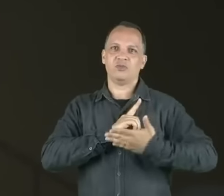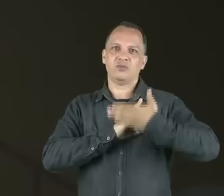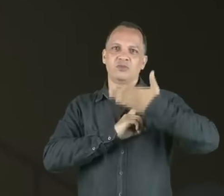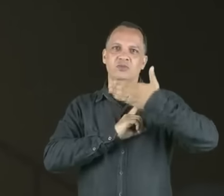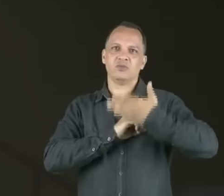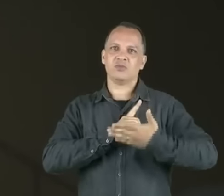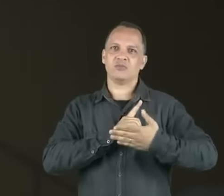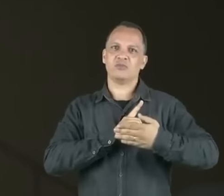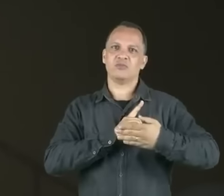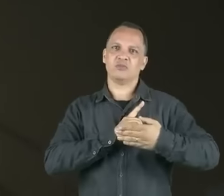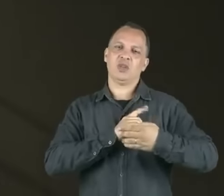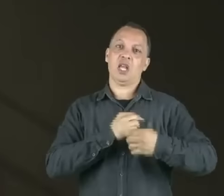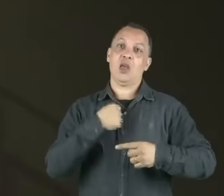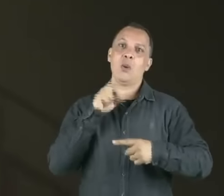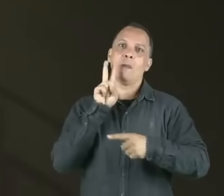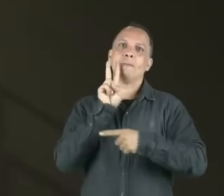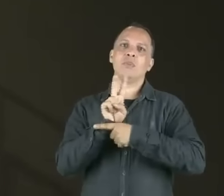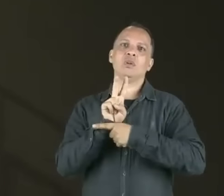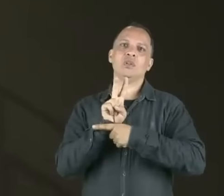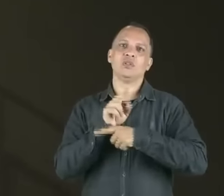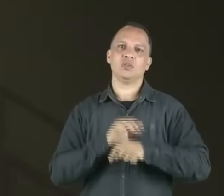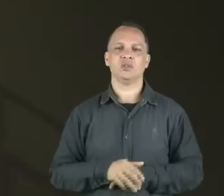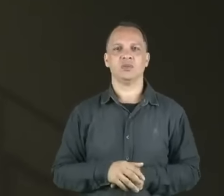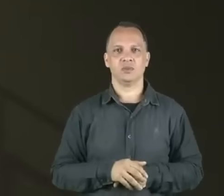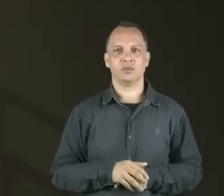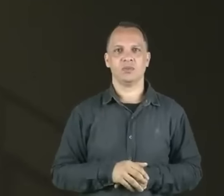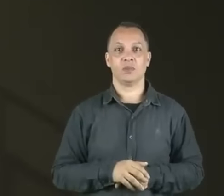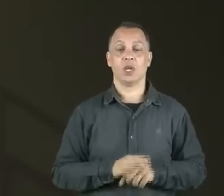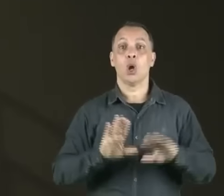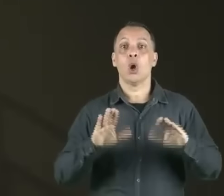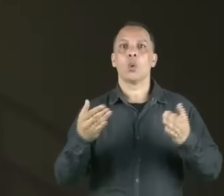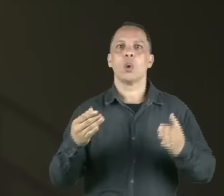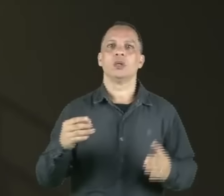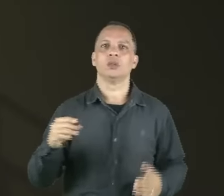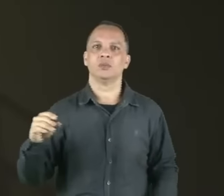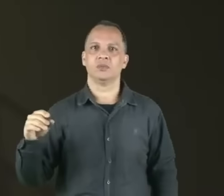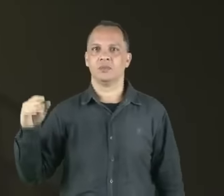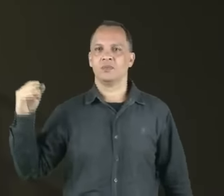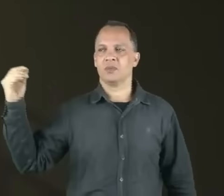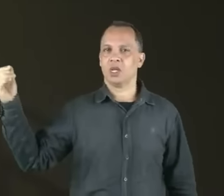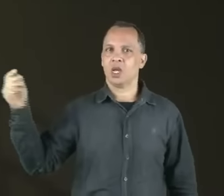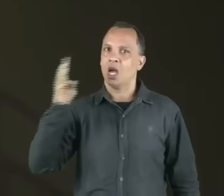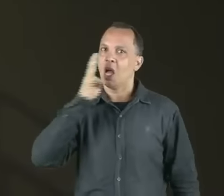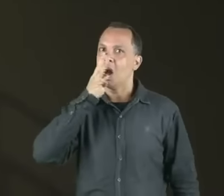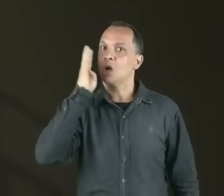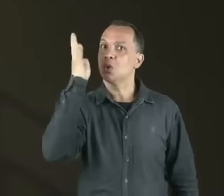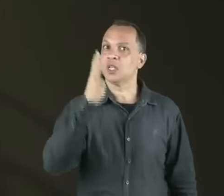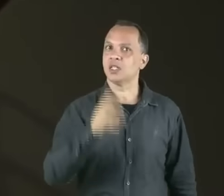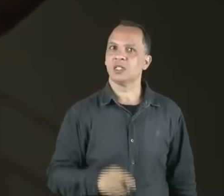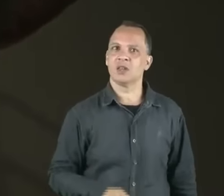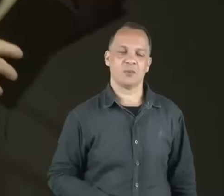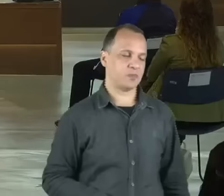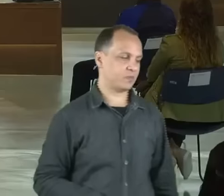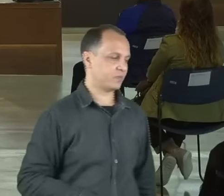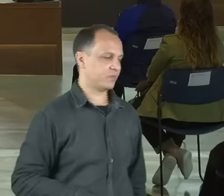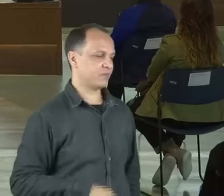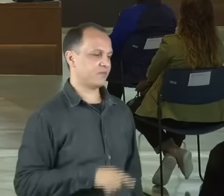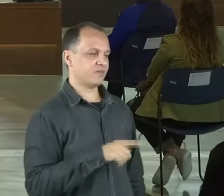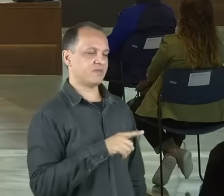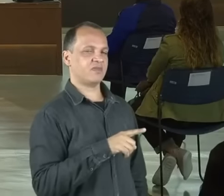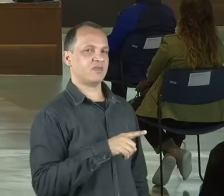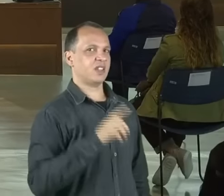Deus coisa nenhuma e Pense nas vozes acusadoras Pense nas suas